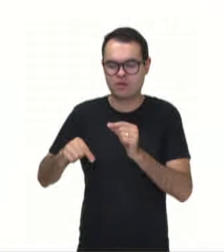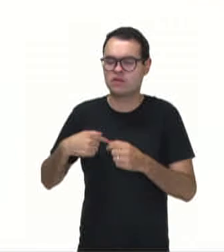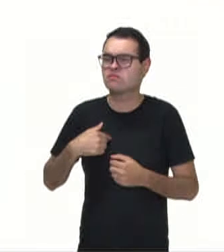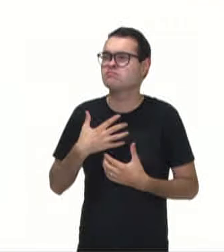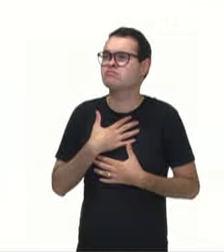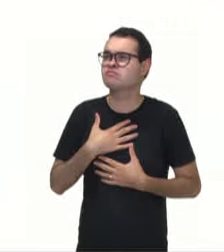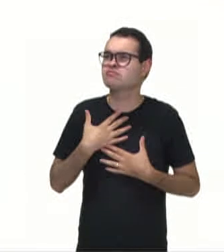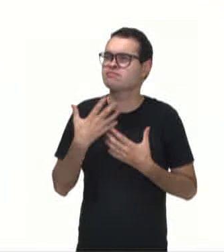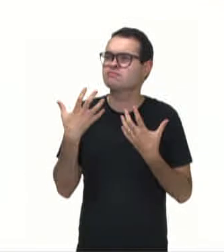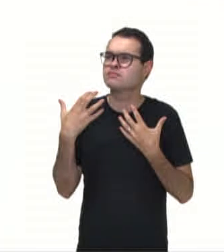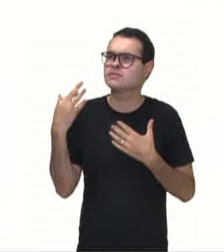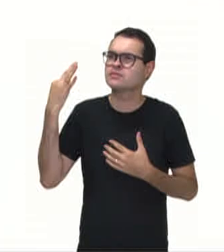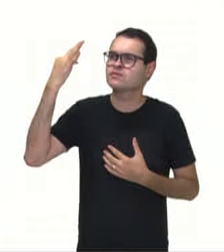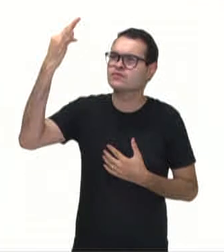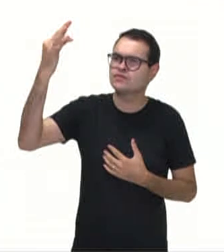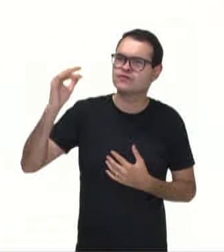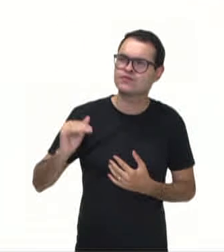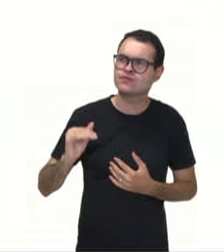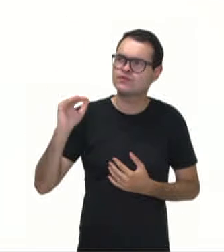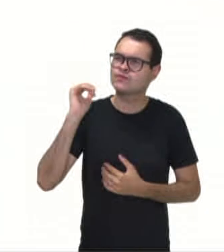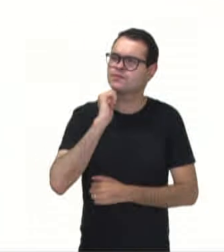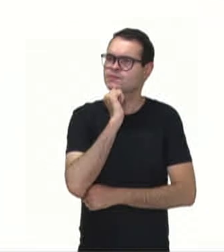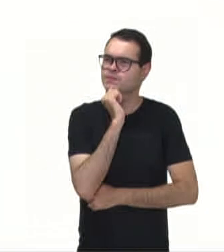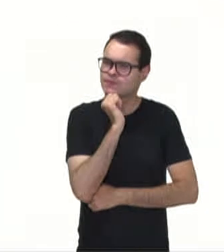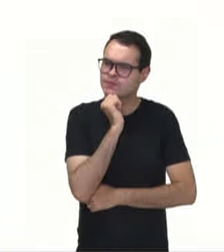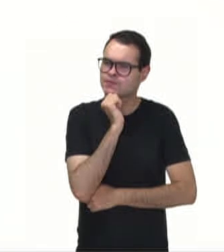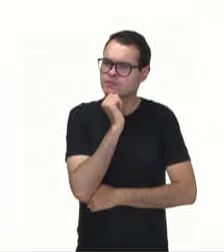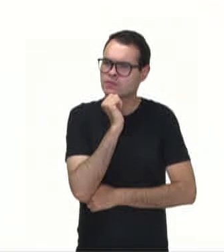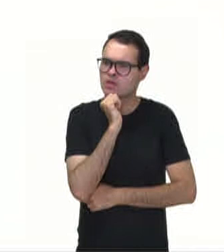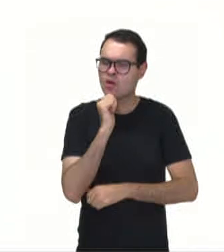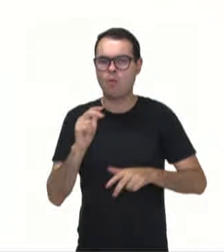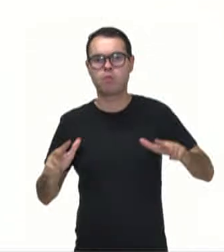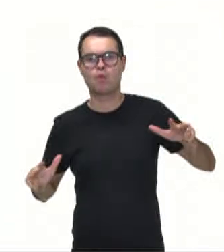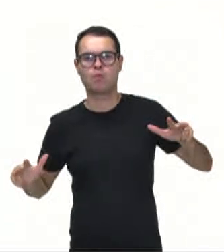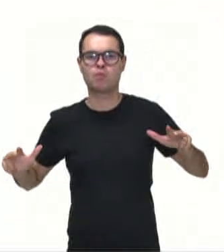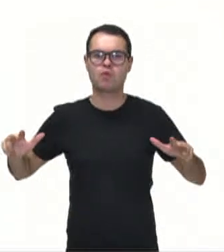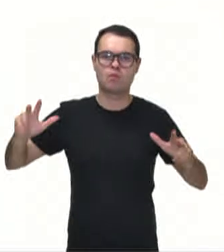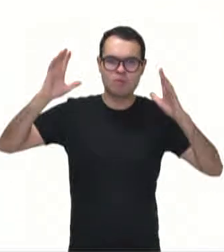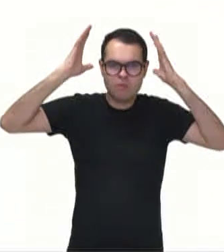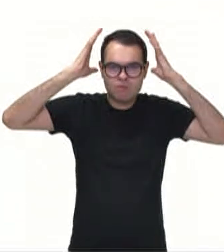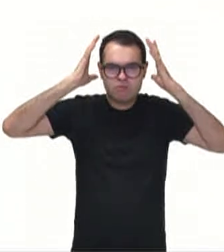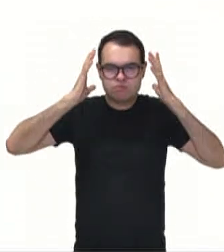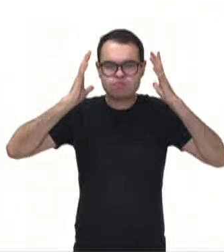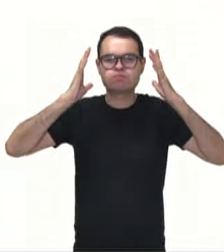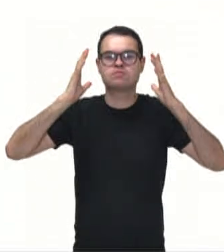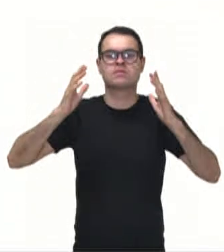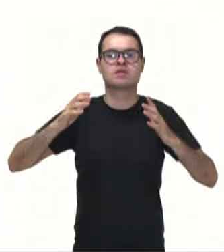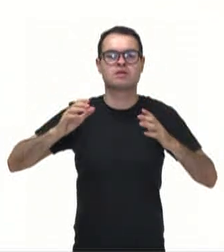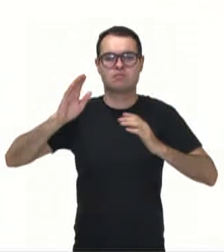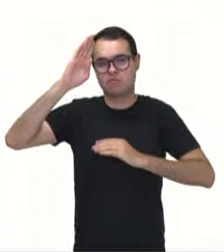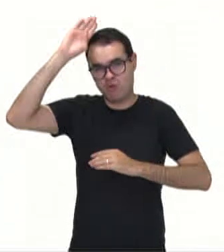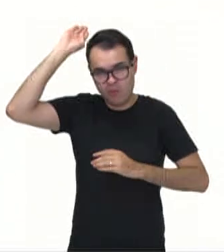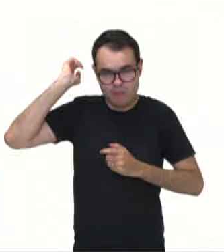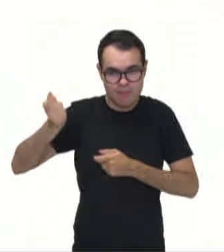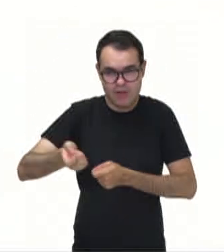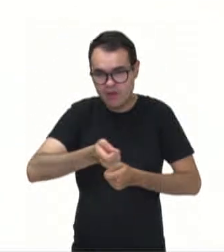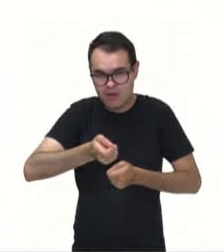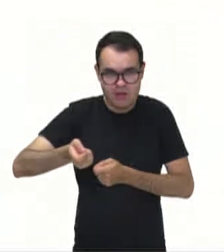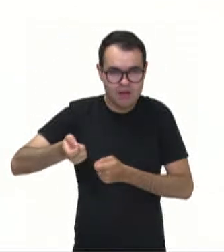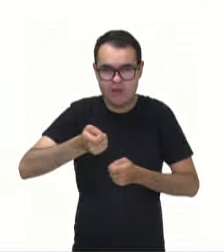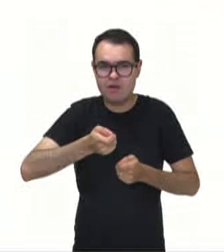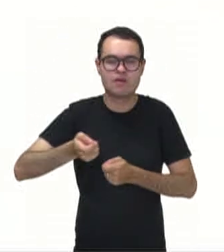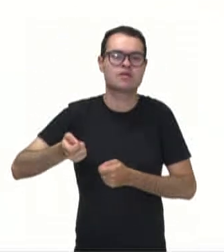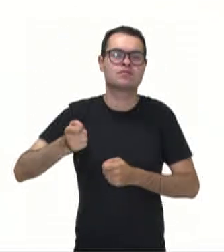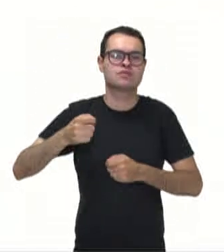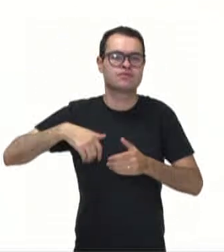ser, quando grande. Ele estava entre astronauta, bombeiro, rockstar, craque de futebol, superestrella